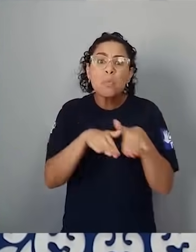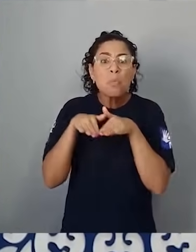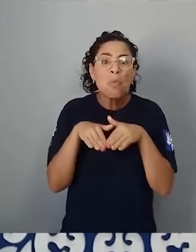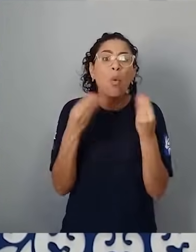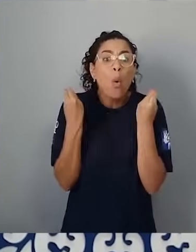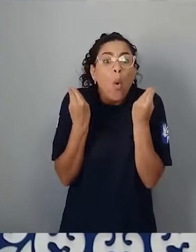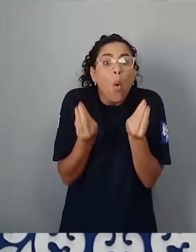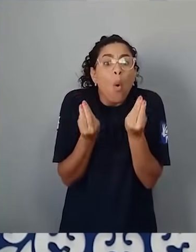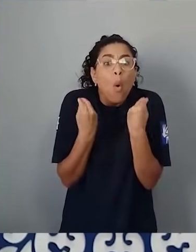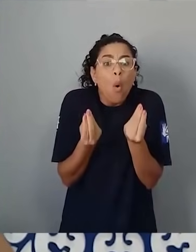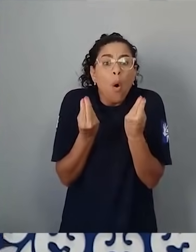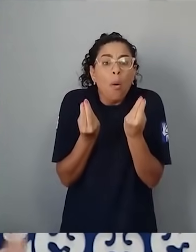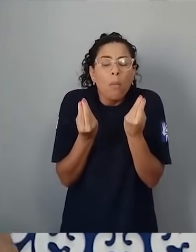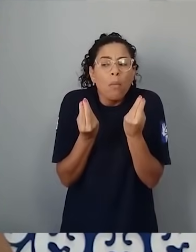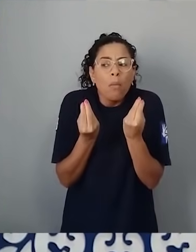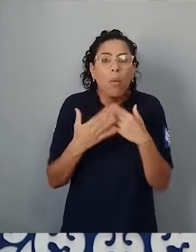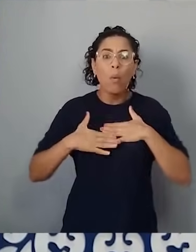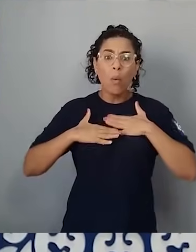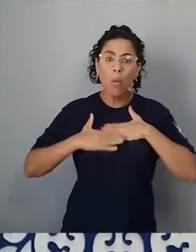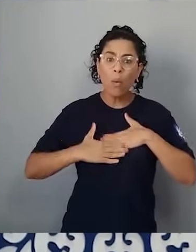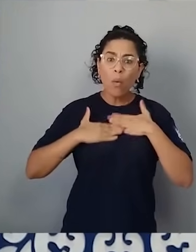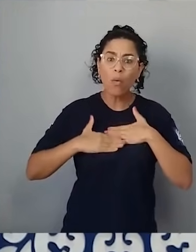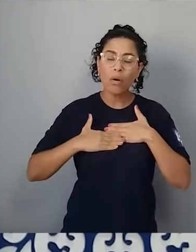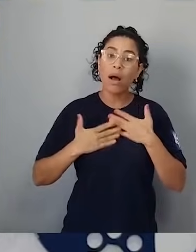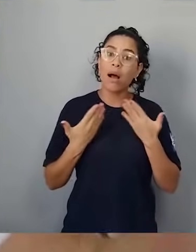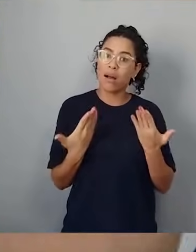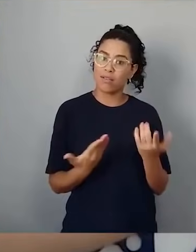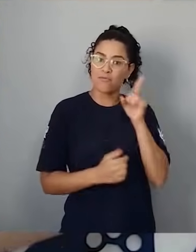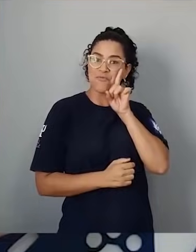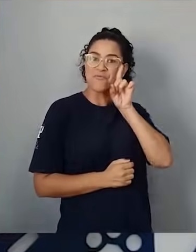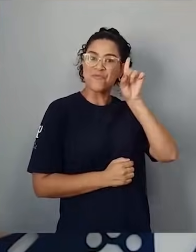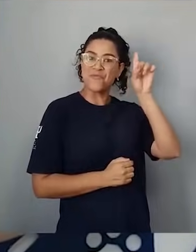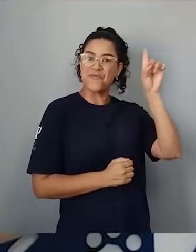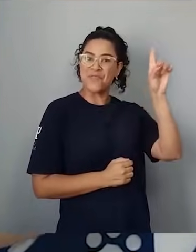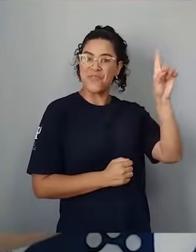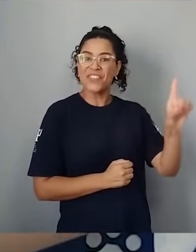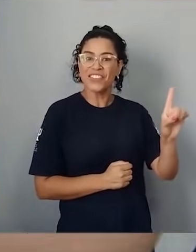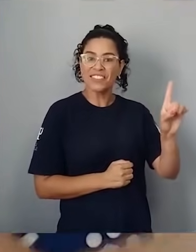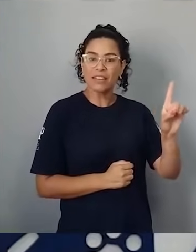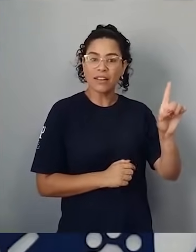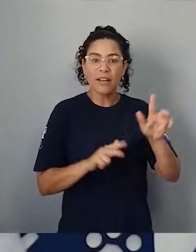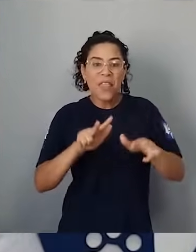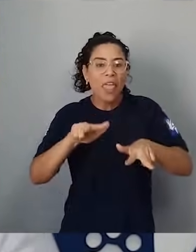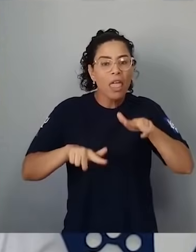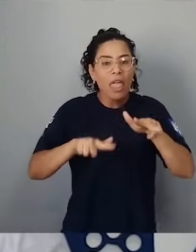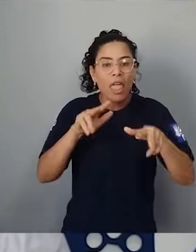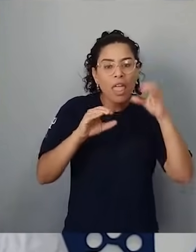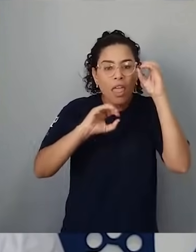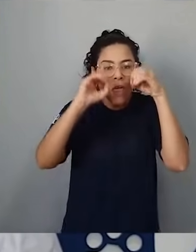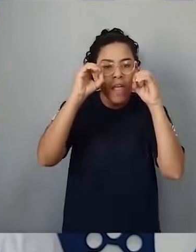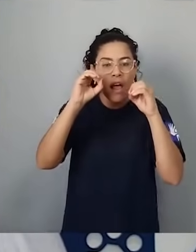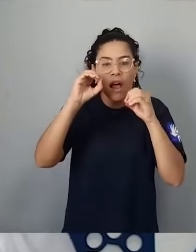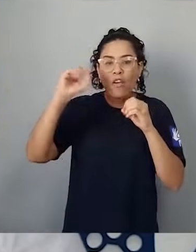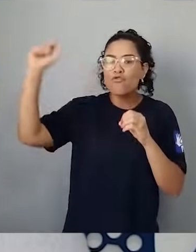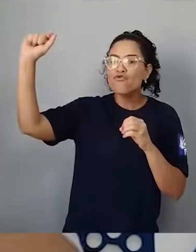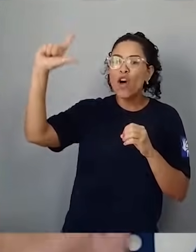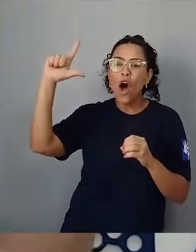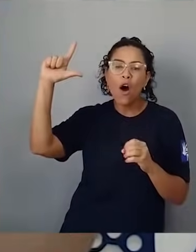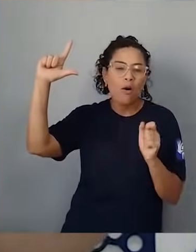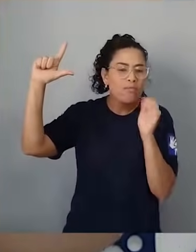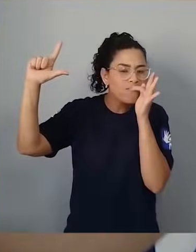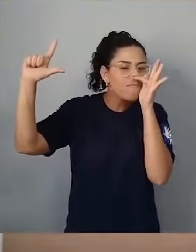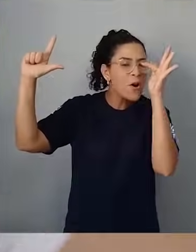dia, o camaleão levantou-se bem cedinho. Bom dia, sol! Bom dia, flores!